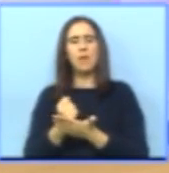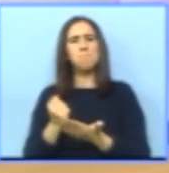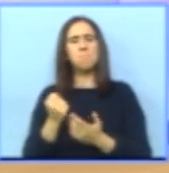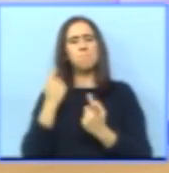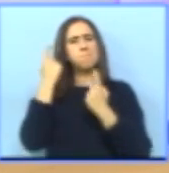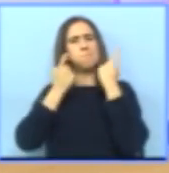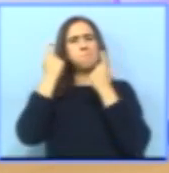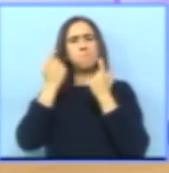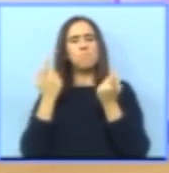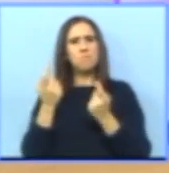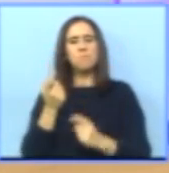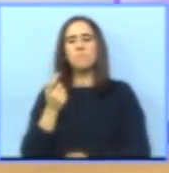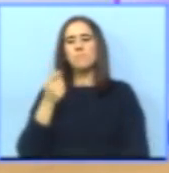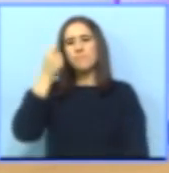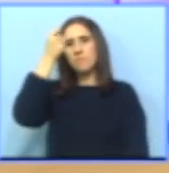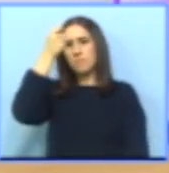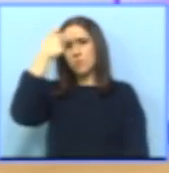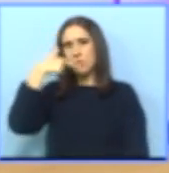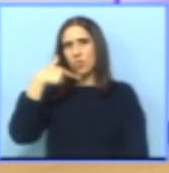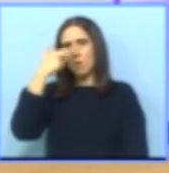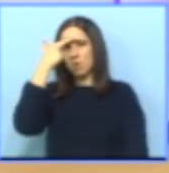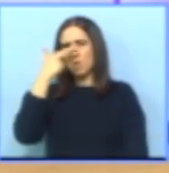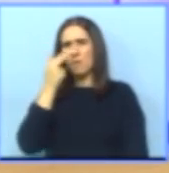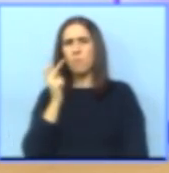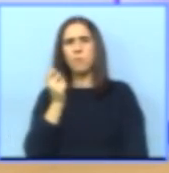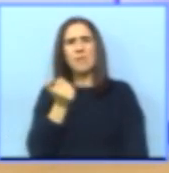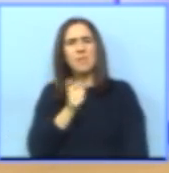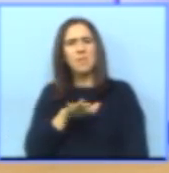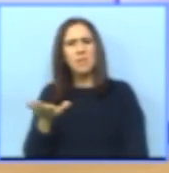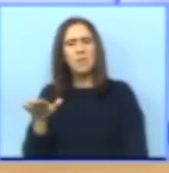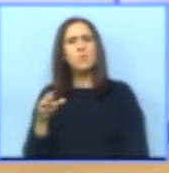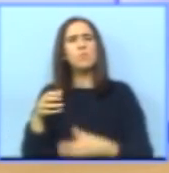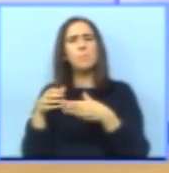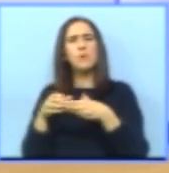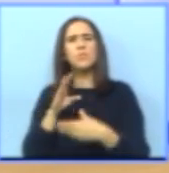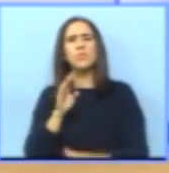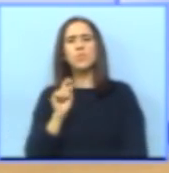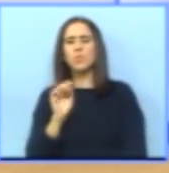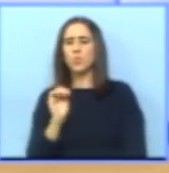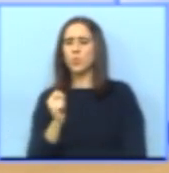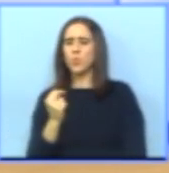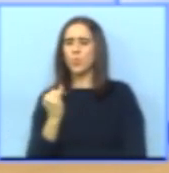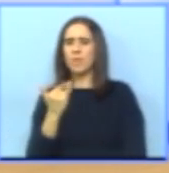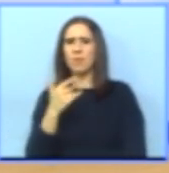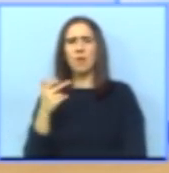porque é que, com 500 anos de história, porque é que não havia outros papas jesuítas? Porque é que é o primeiro? Porque é que há